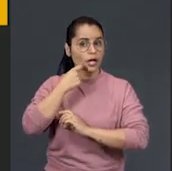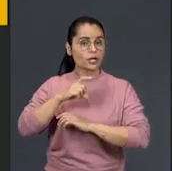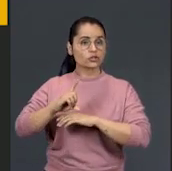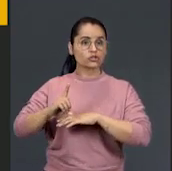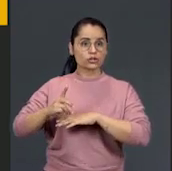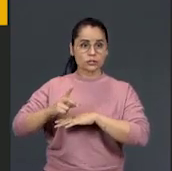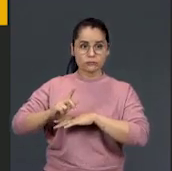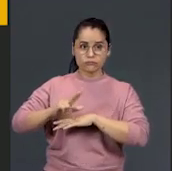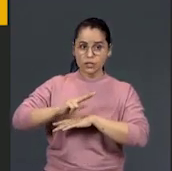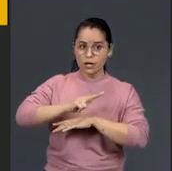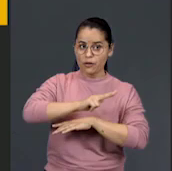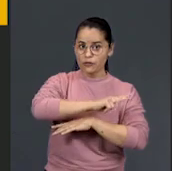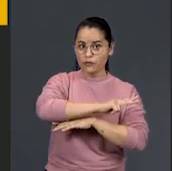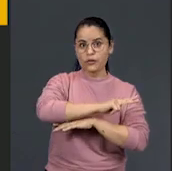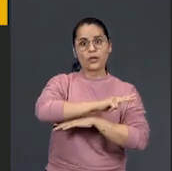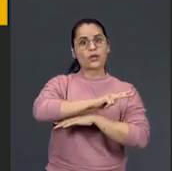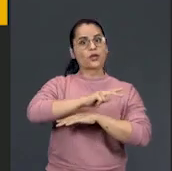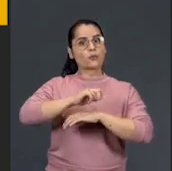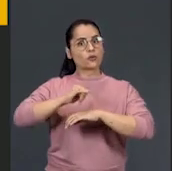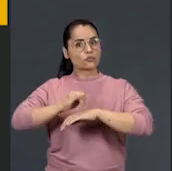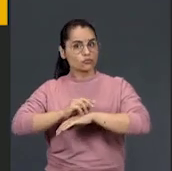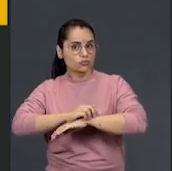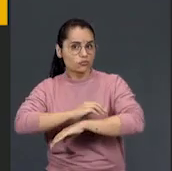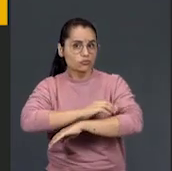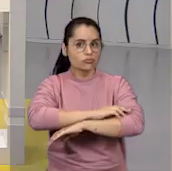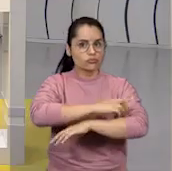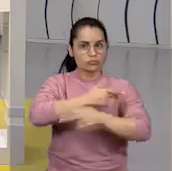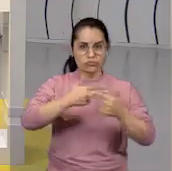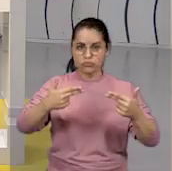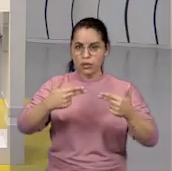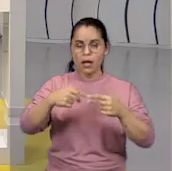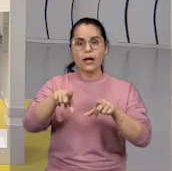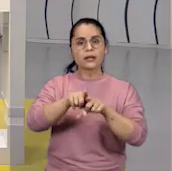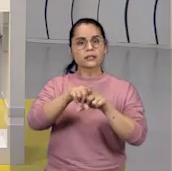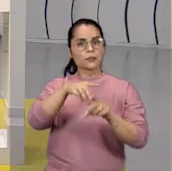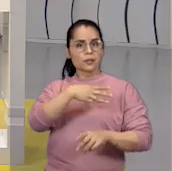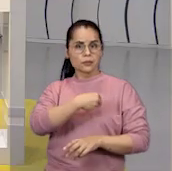répteis, aves e mamíferos, tá?